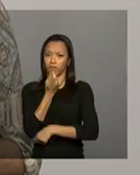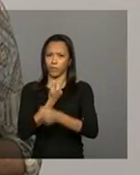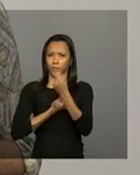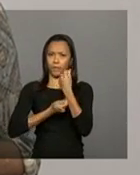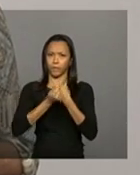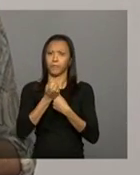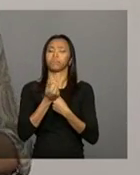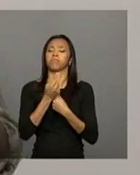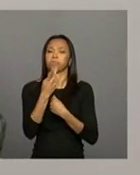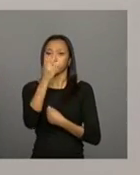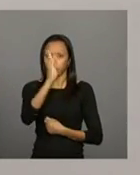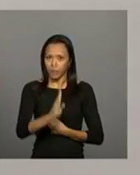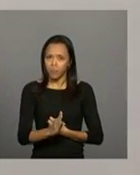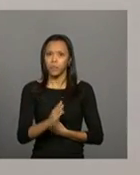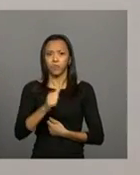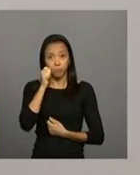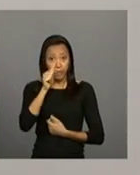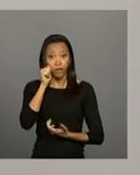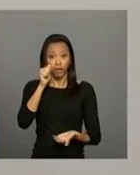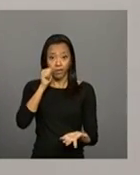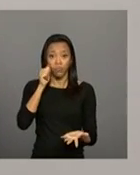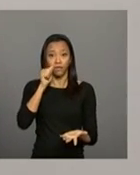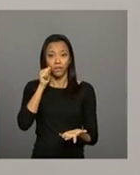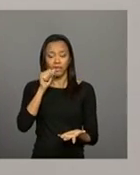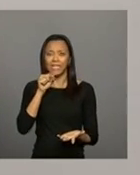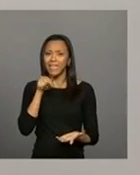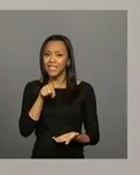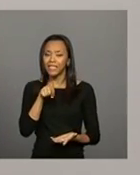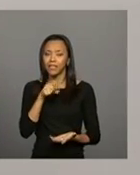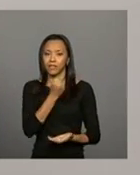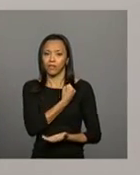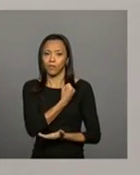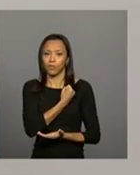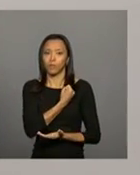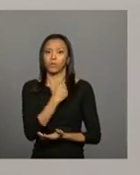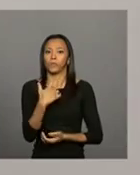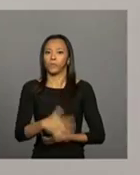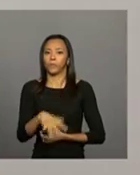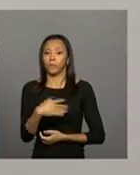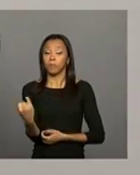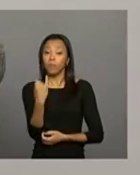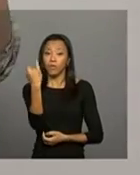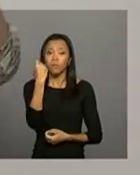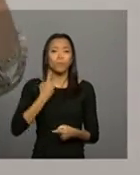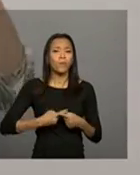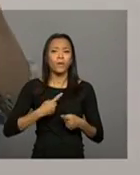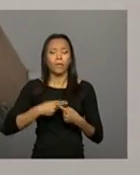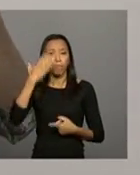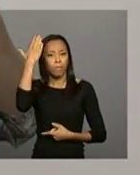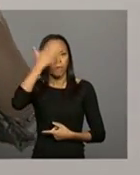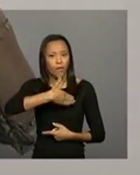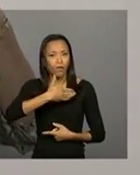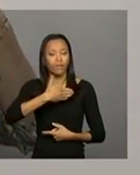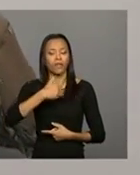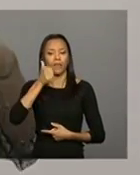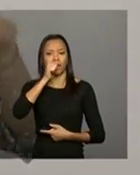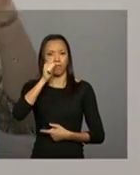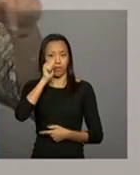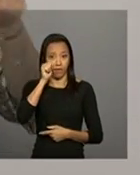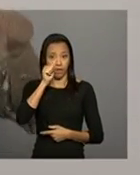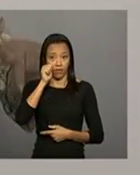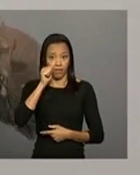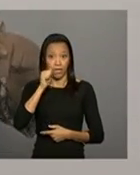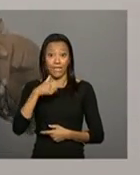47% das mulheres. O que é um número muito importante, porque mostra a decisão da mulher